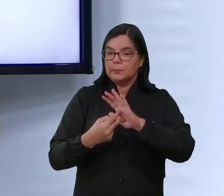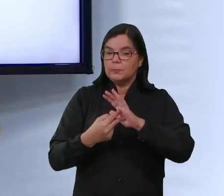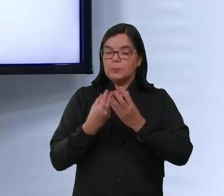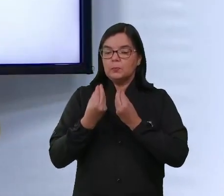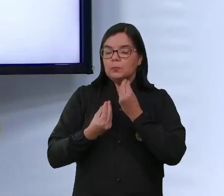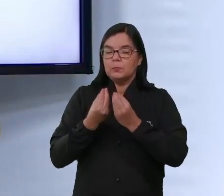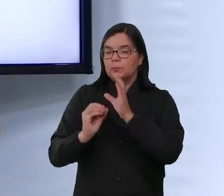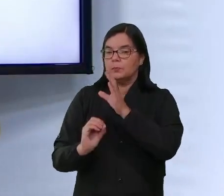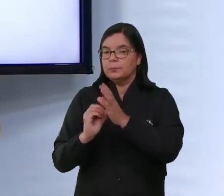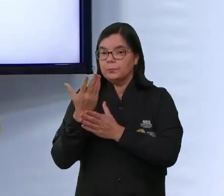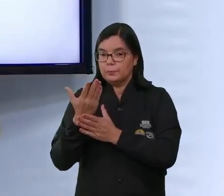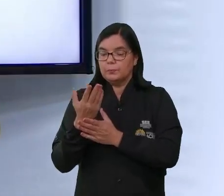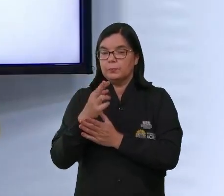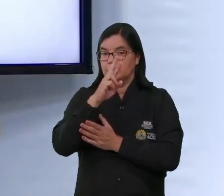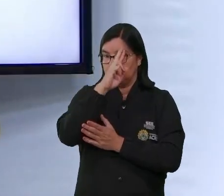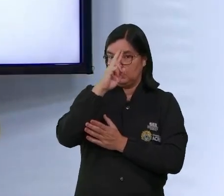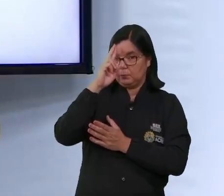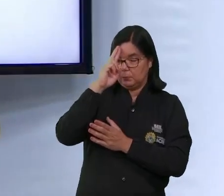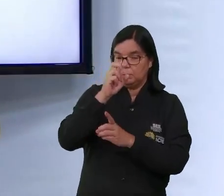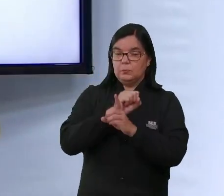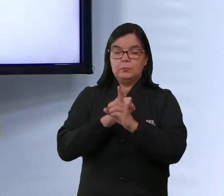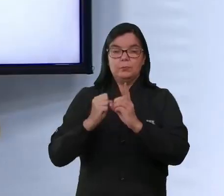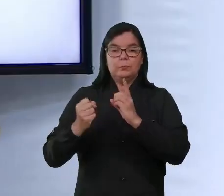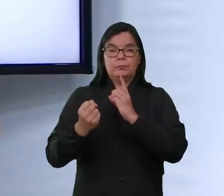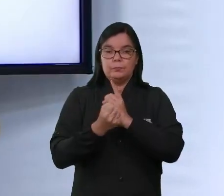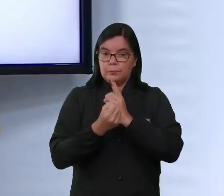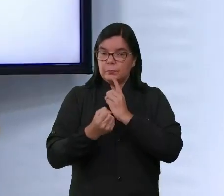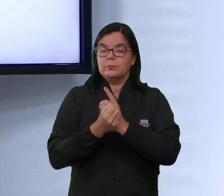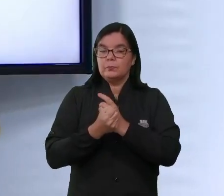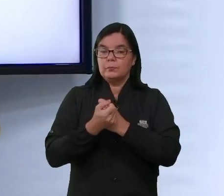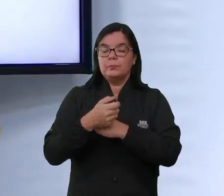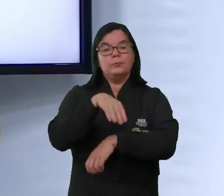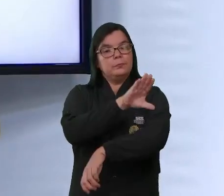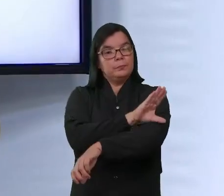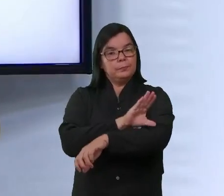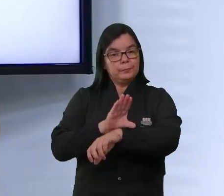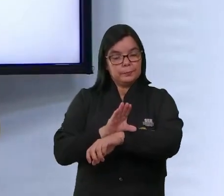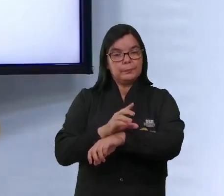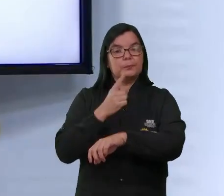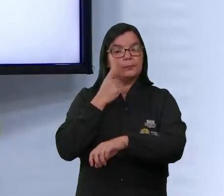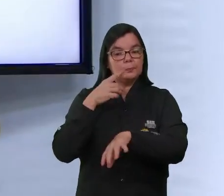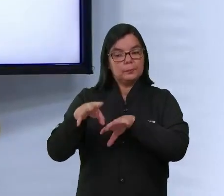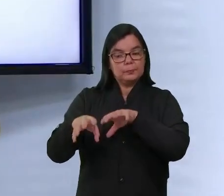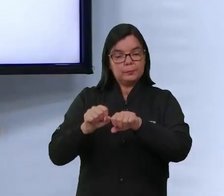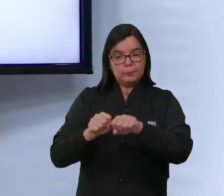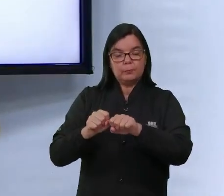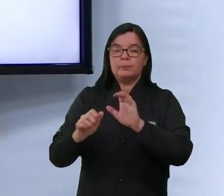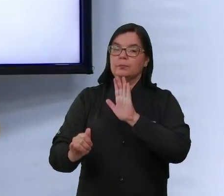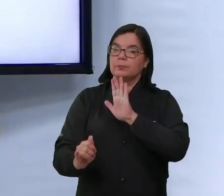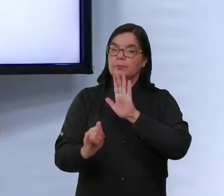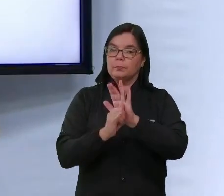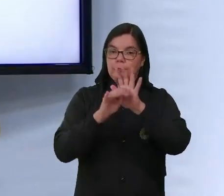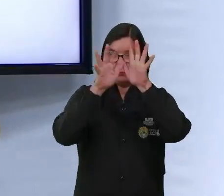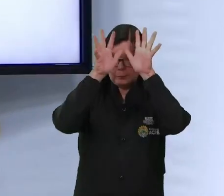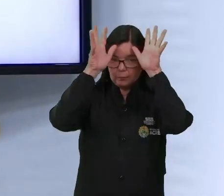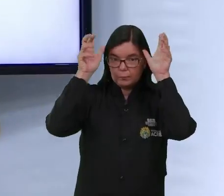formação sócio-histórica e ainda os aspectos culturais que formam a identidade do